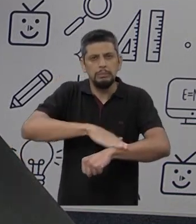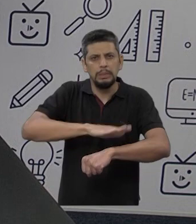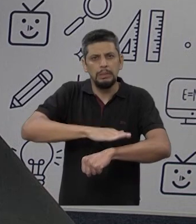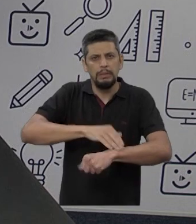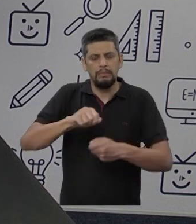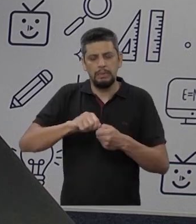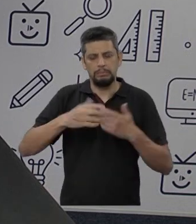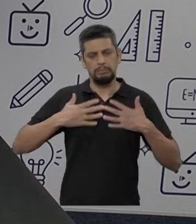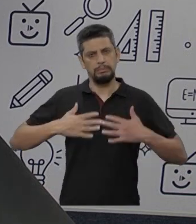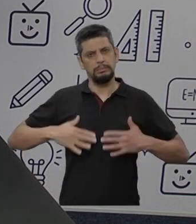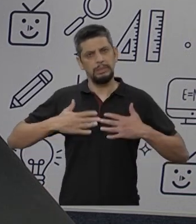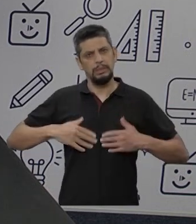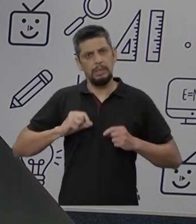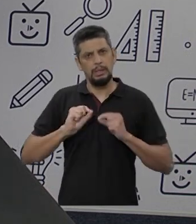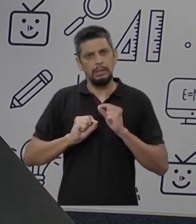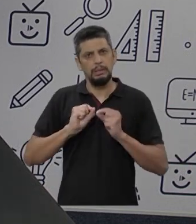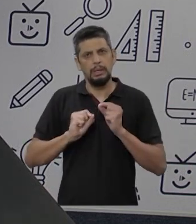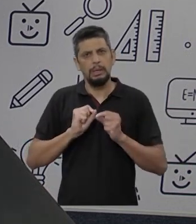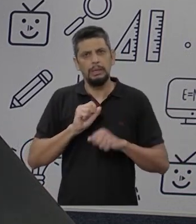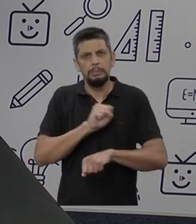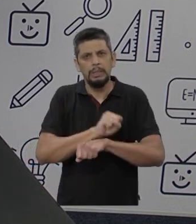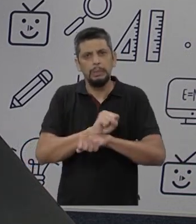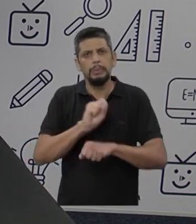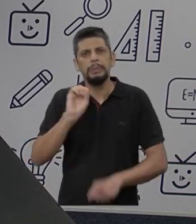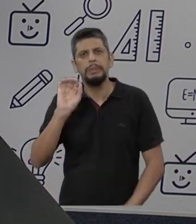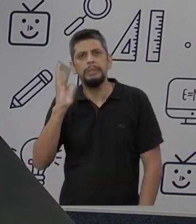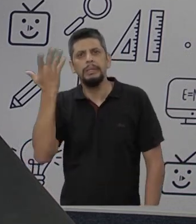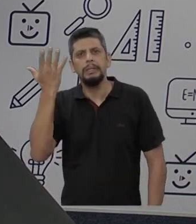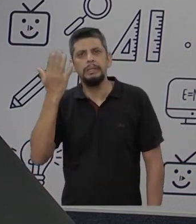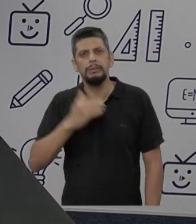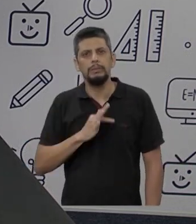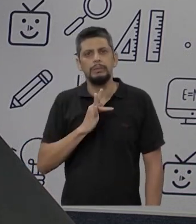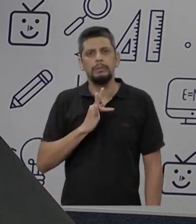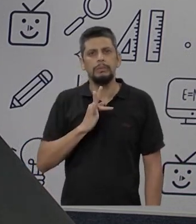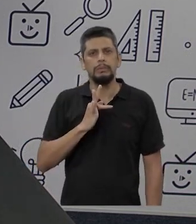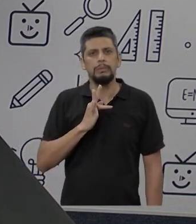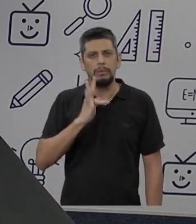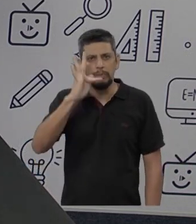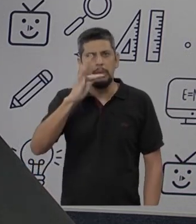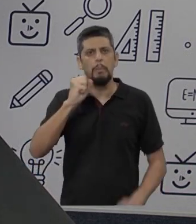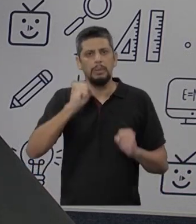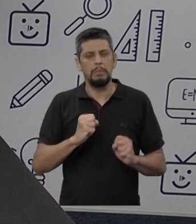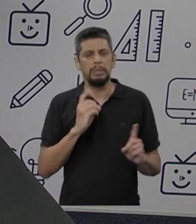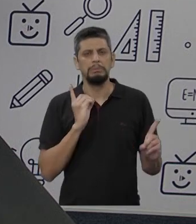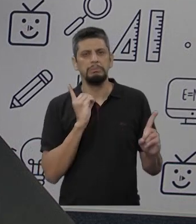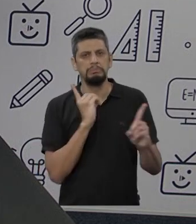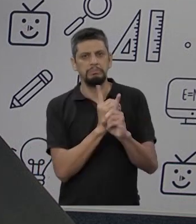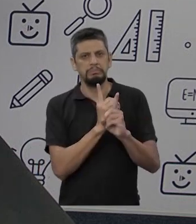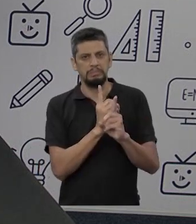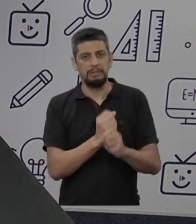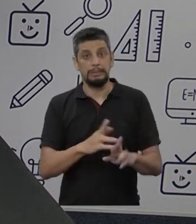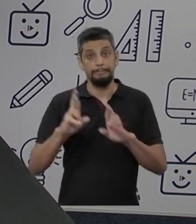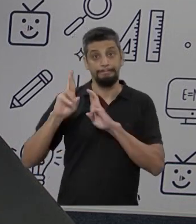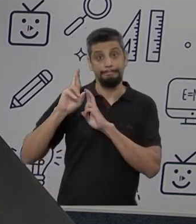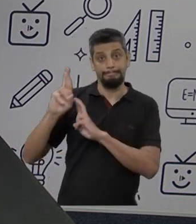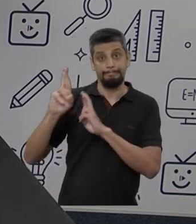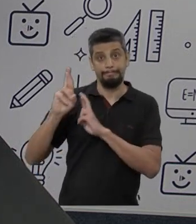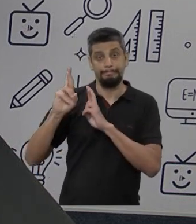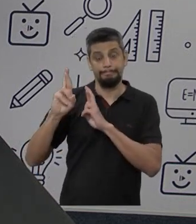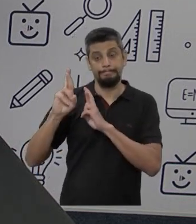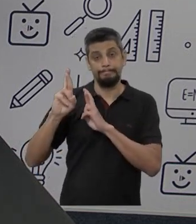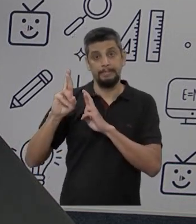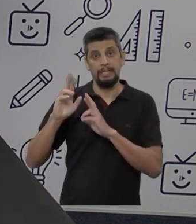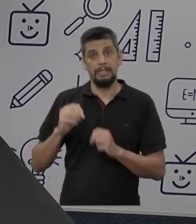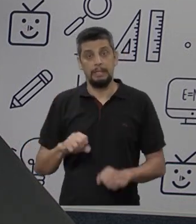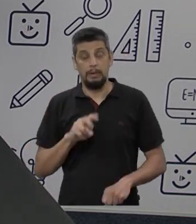gente tem que ficar tranquilo, aguardando o que vai acontecer, não é? Em breve, acredito que nós podemos nos encontrar, né? Vamos torcer, tá